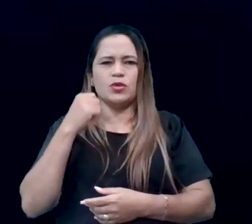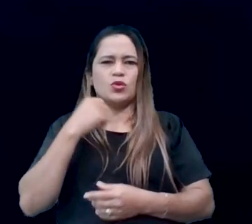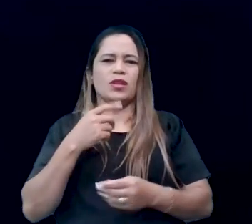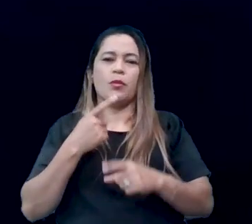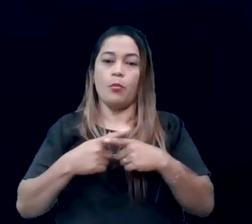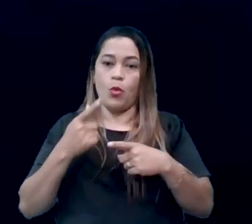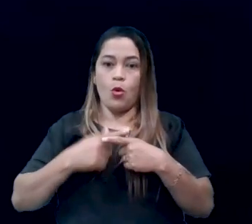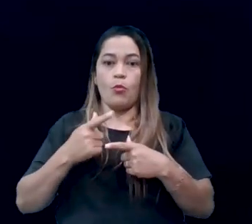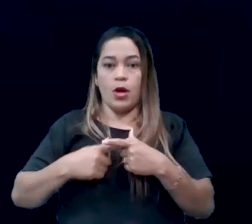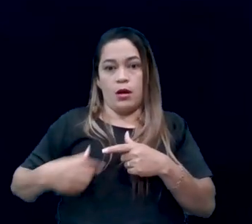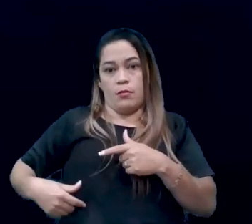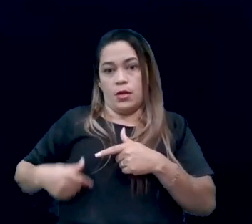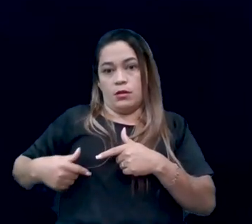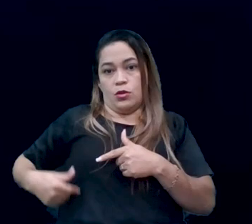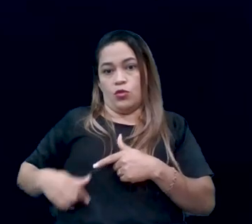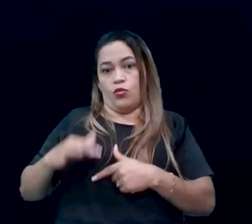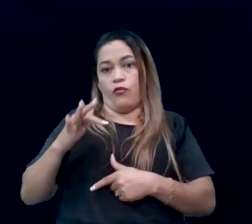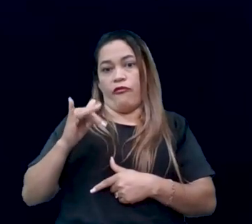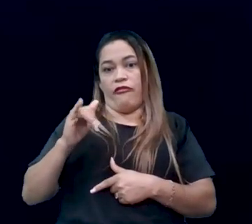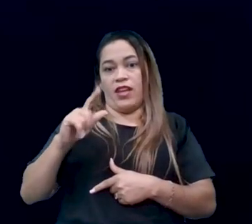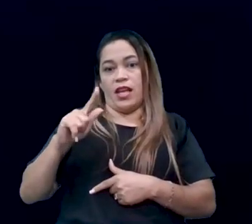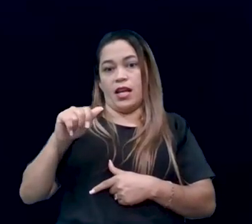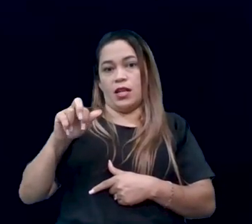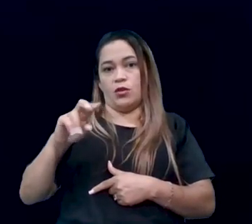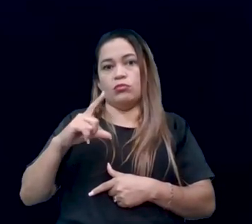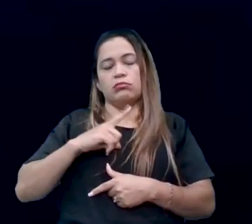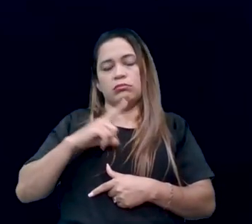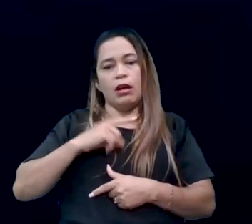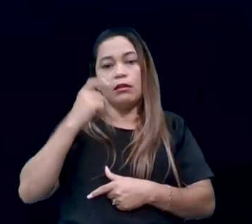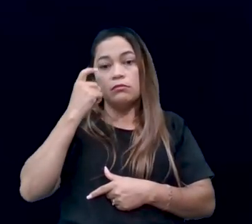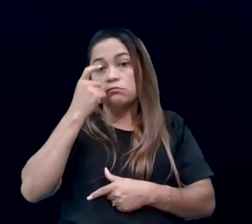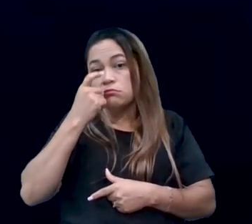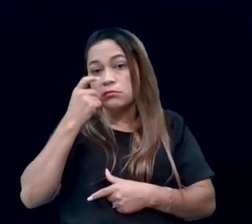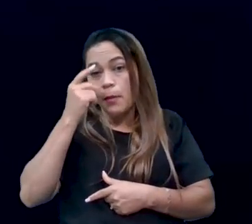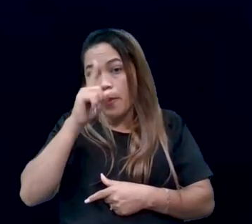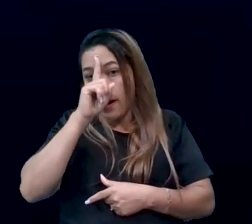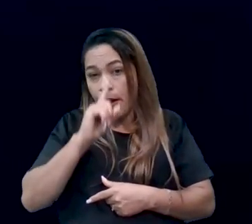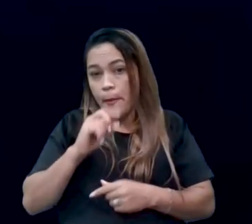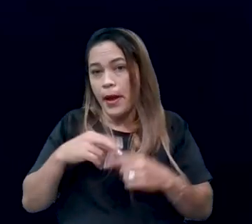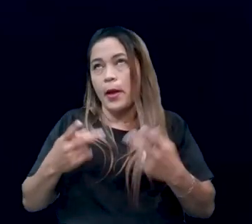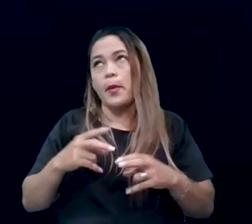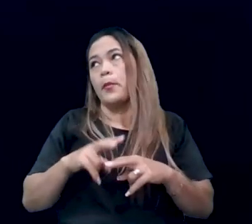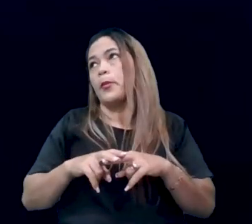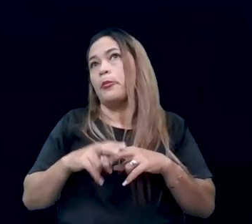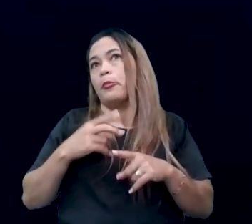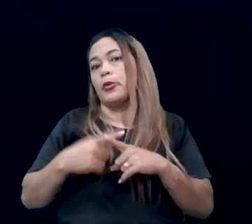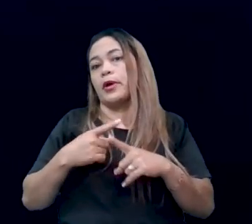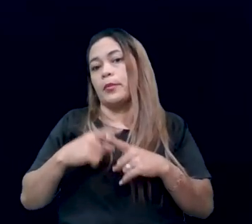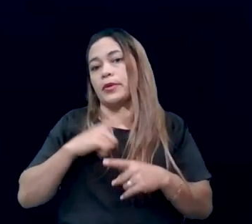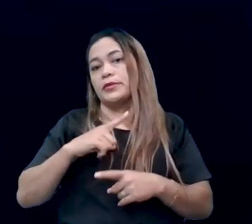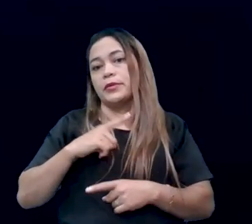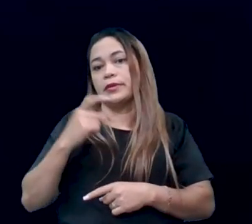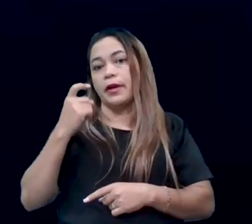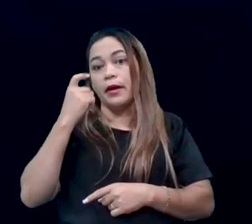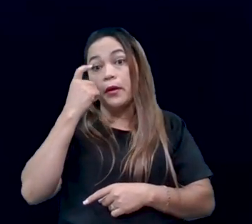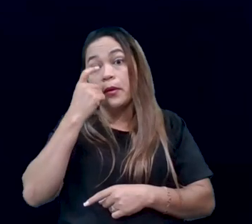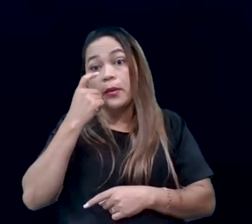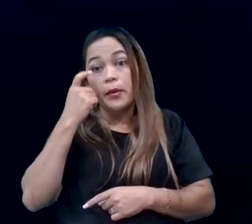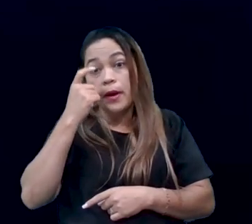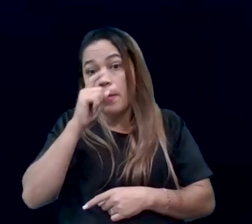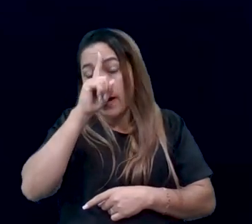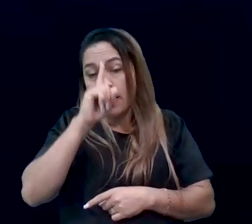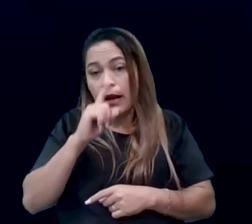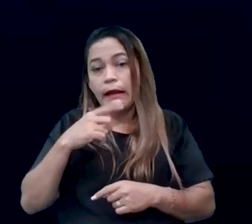fígado, geralmente ela pode apresentar icterícia. Ou seja, não é porque a pessoa tem icterícia que ela tem febre amarela,